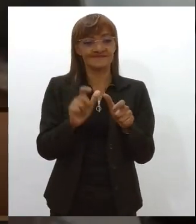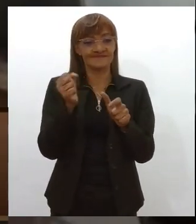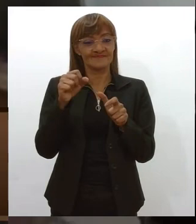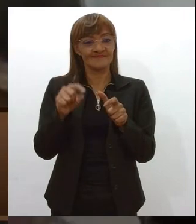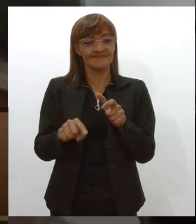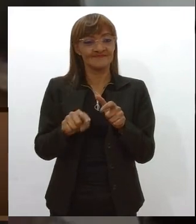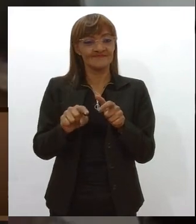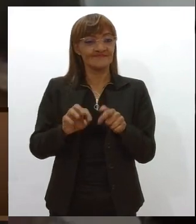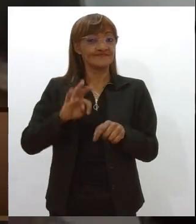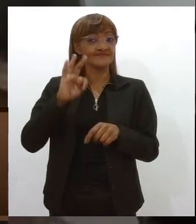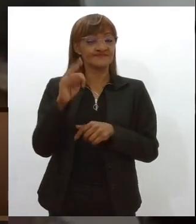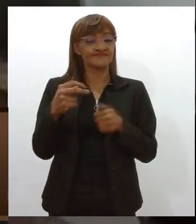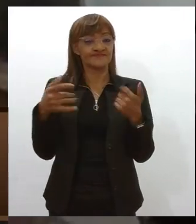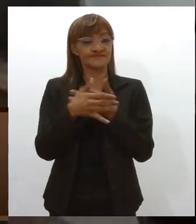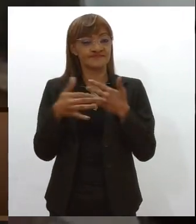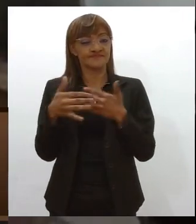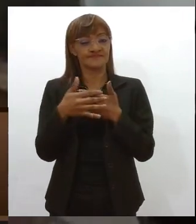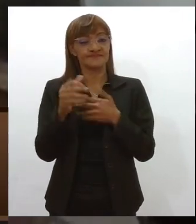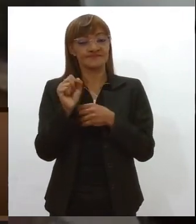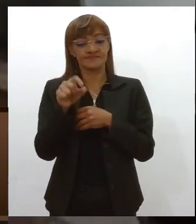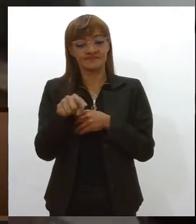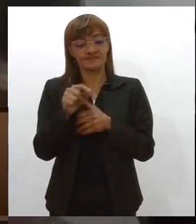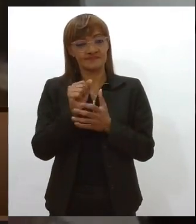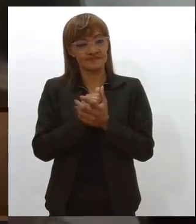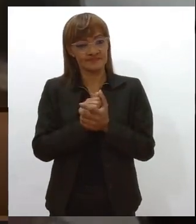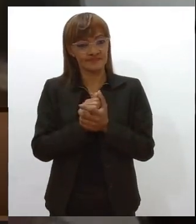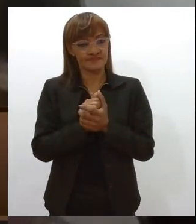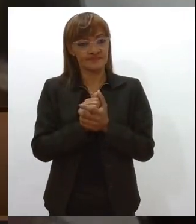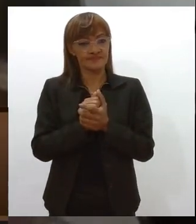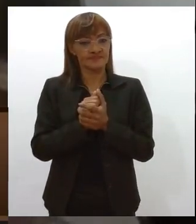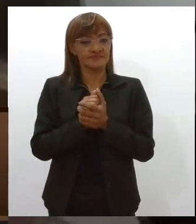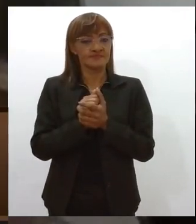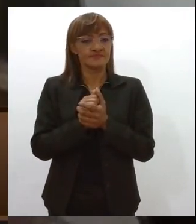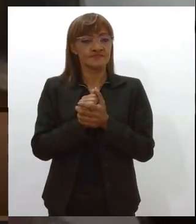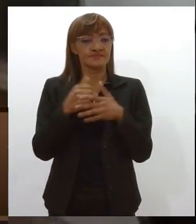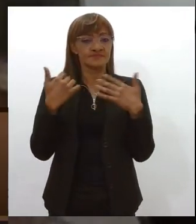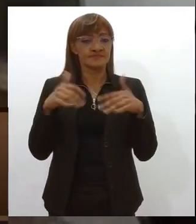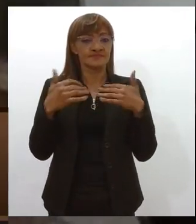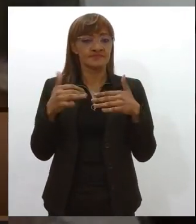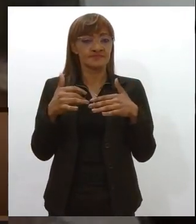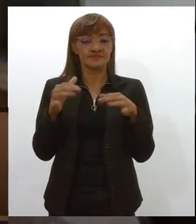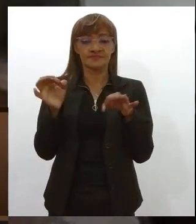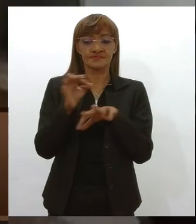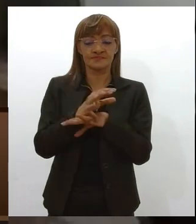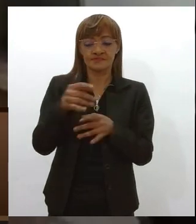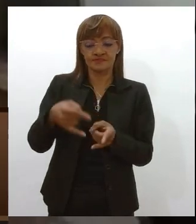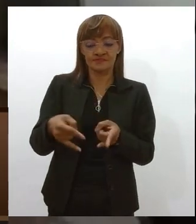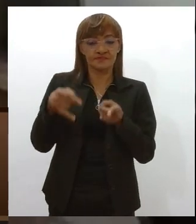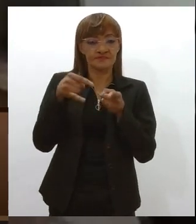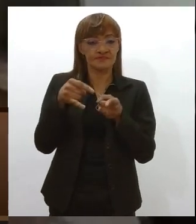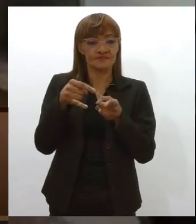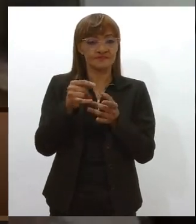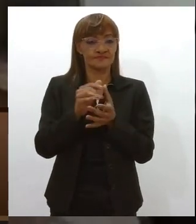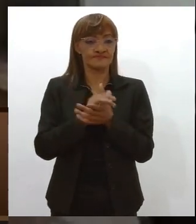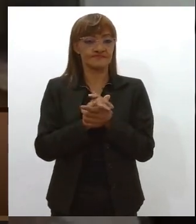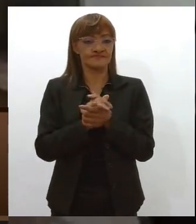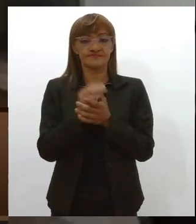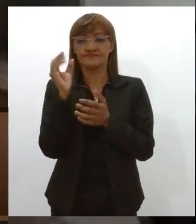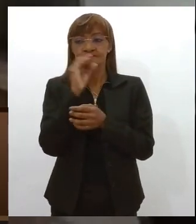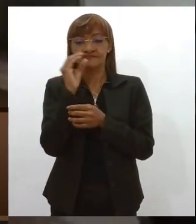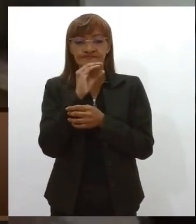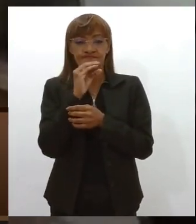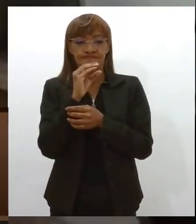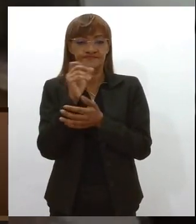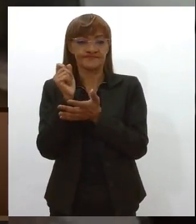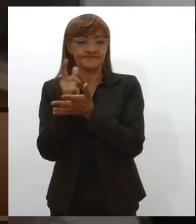de Sergipe, eu estava aqui daqui a pouco, ai, meu Deus, acabou a fralda. E era eu aqui, eu dizia, pronto, eu pedindo na farmácia, leve fralda